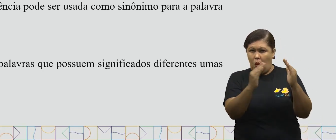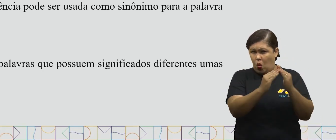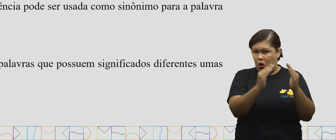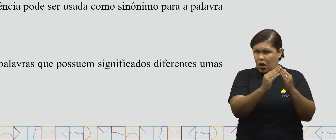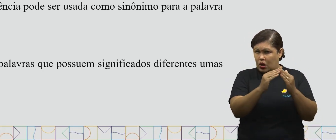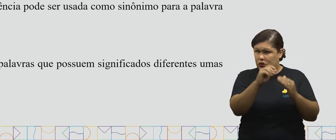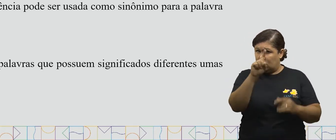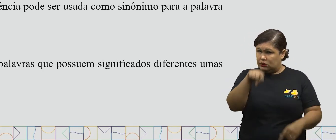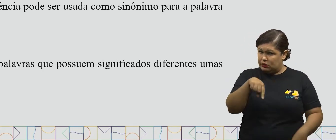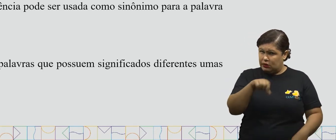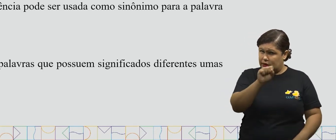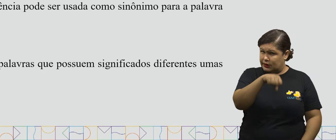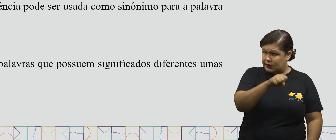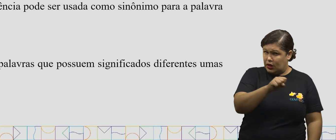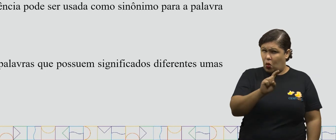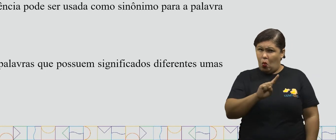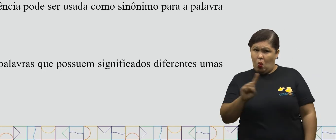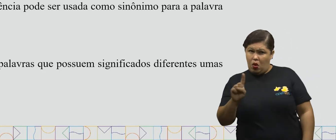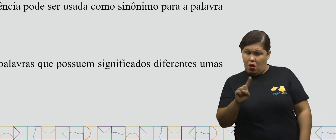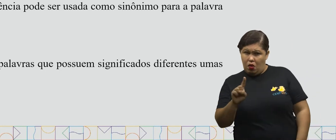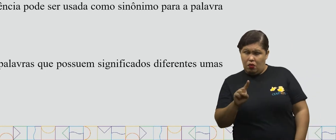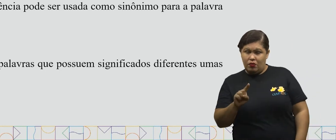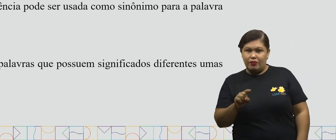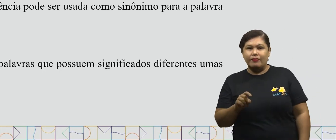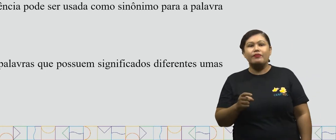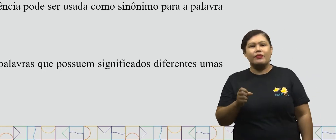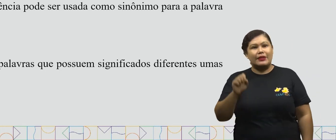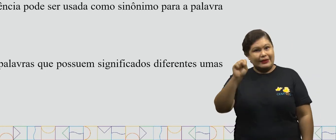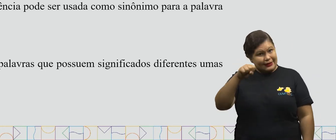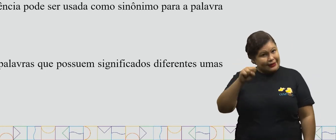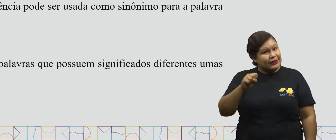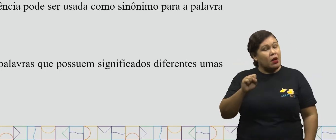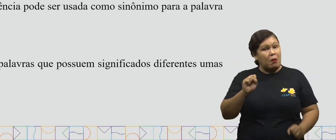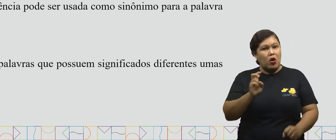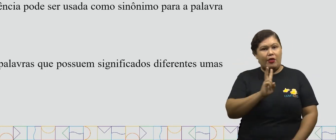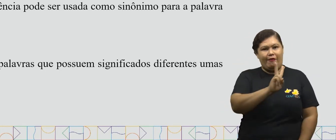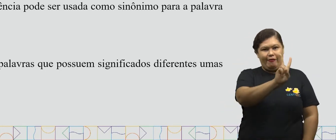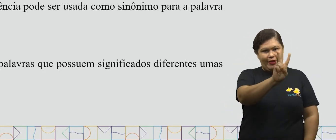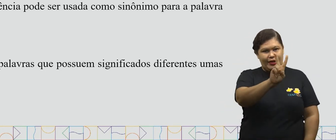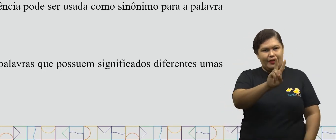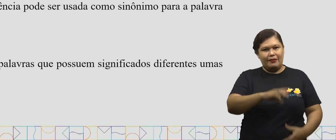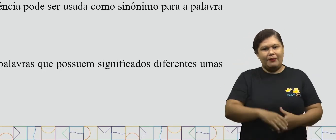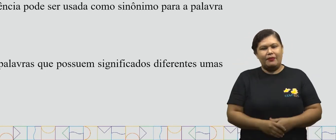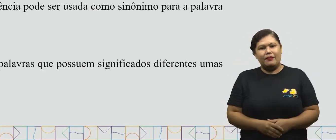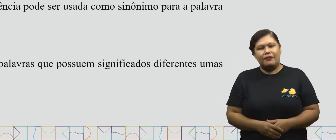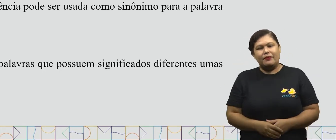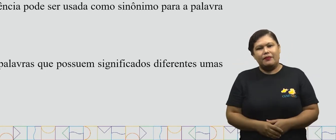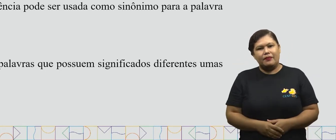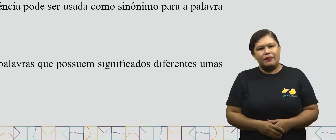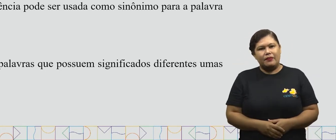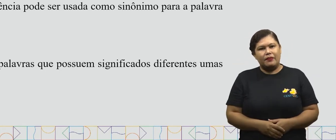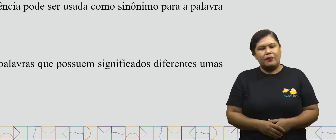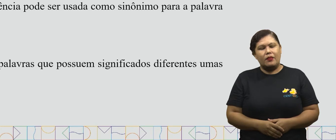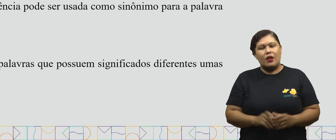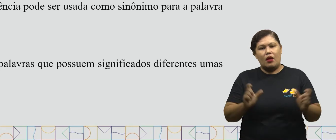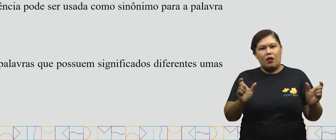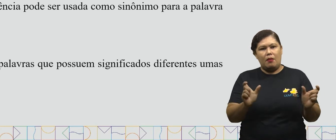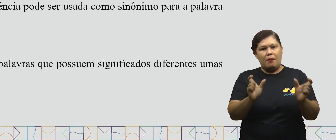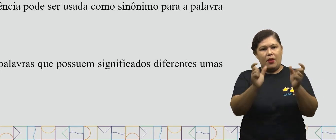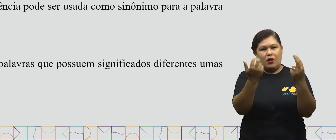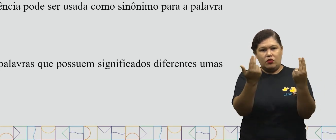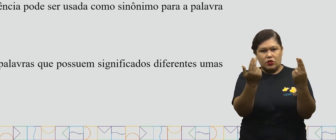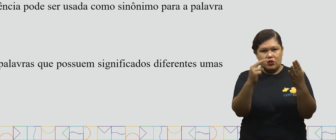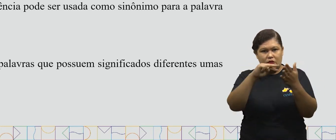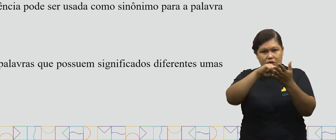a mesma coisa? Sim, por isso que a nossa resposta será verdadeira. Sinônimos são palavras